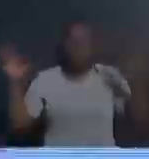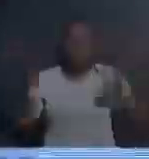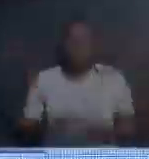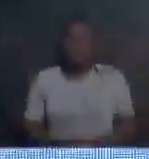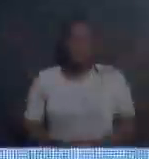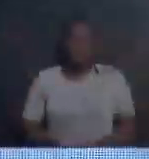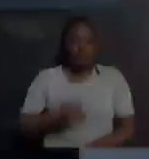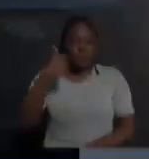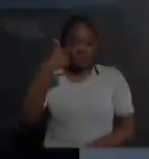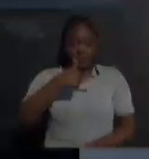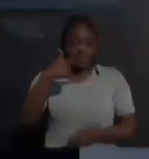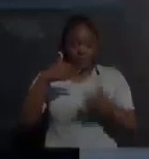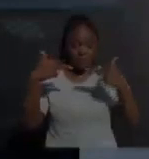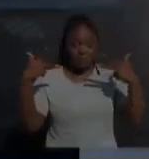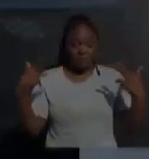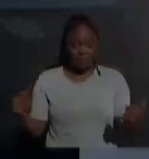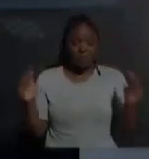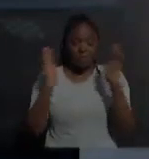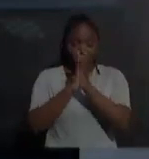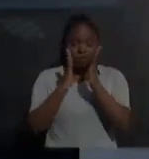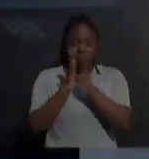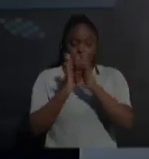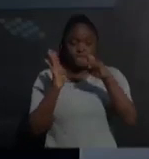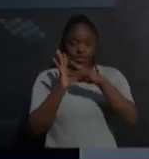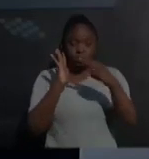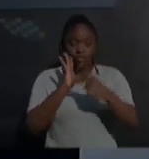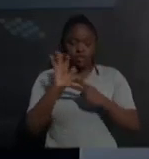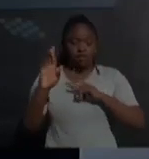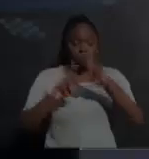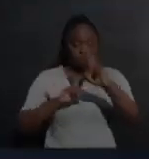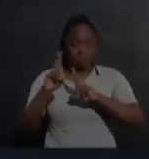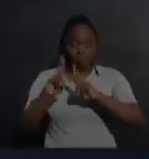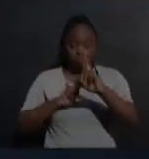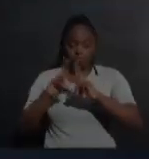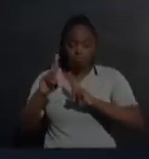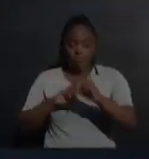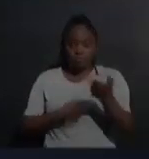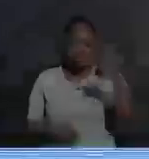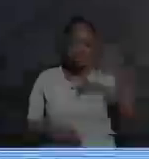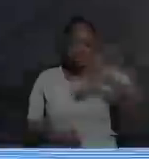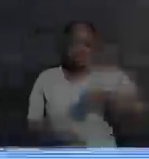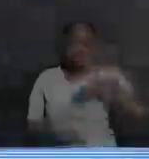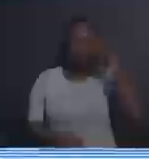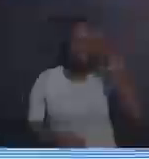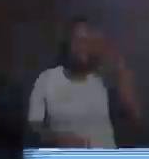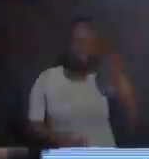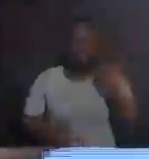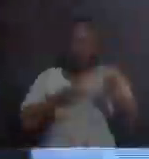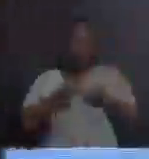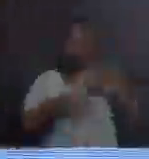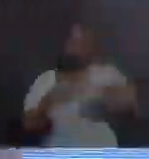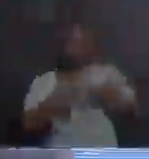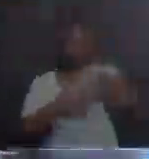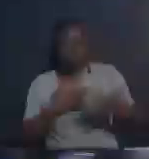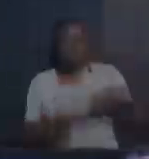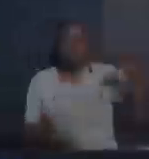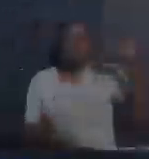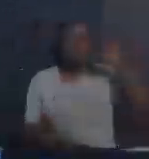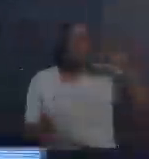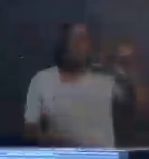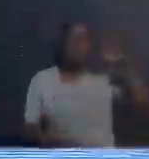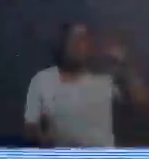Segunda coisa, oração significa restauração da busca diária. Sabe o que é avivamento? É todo dia o